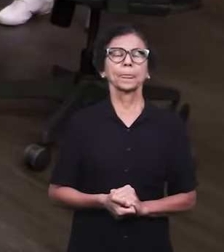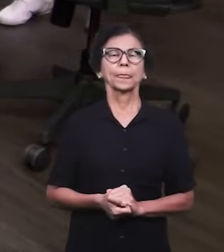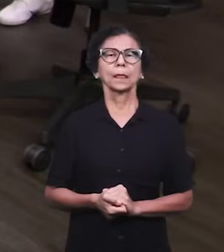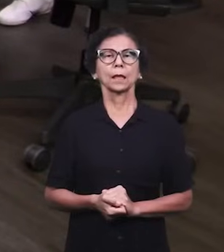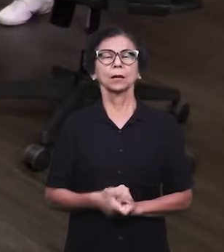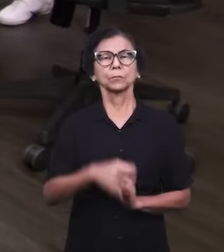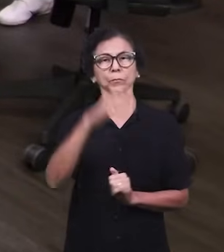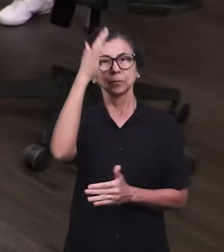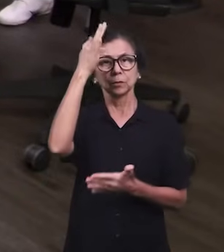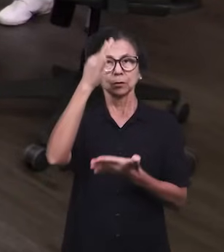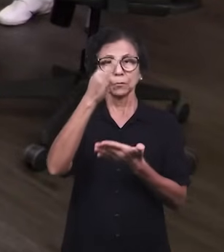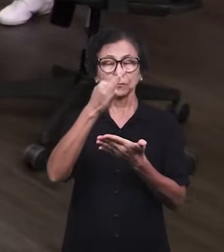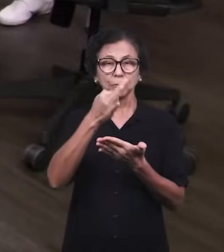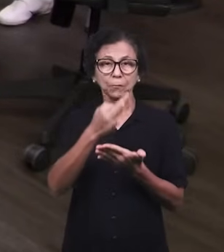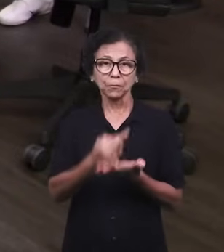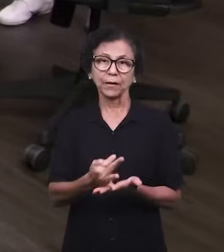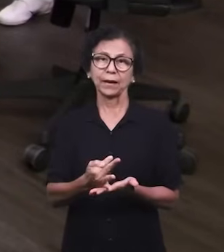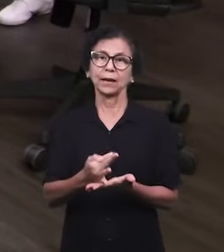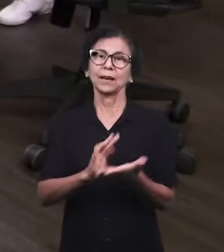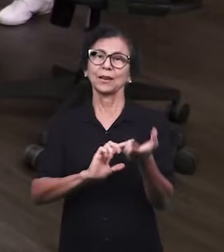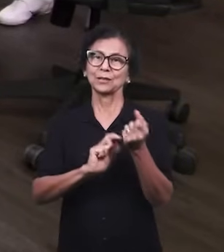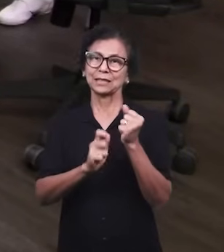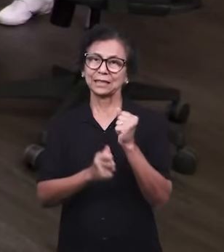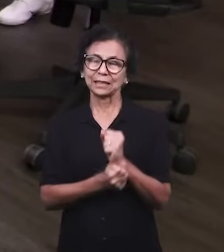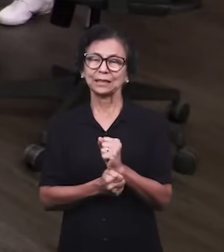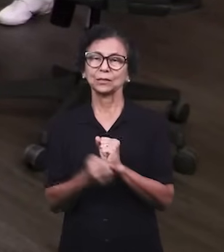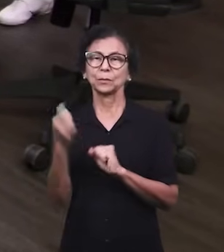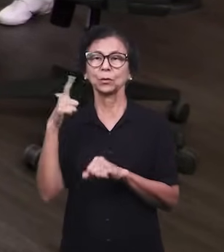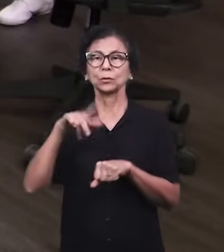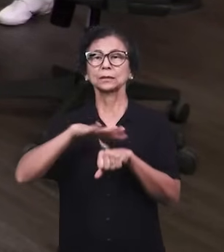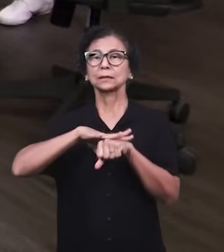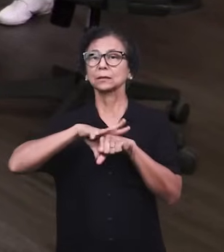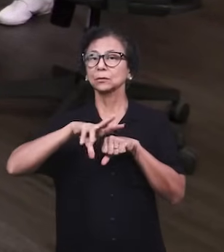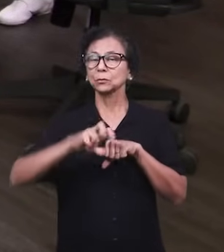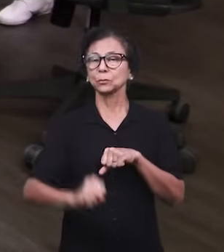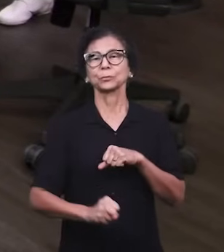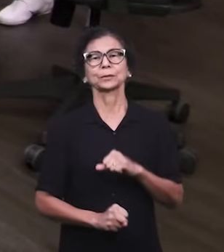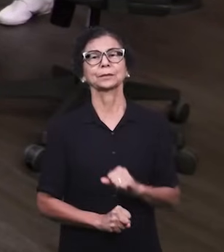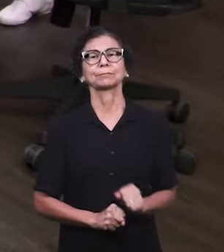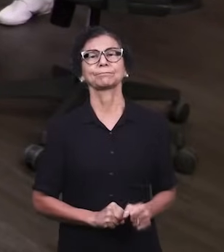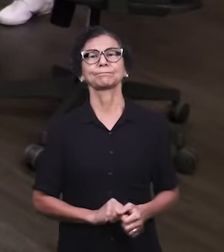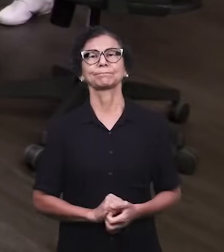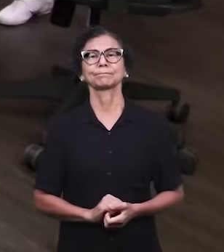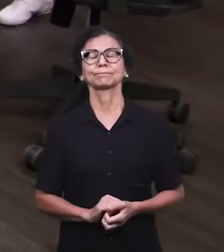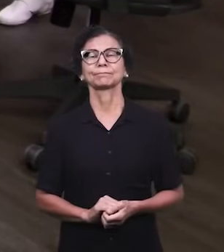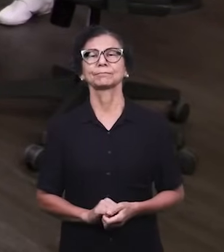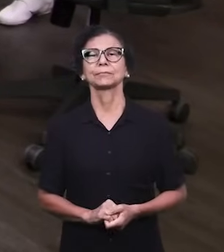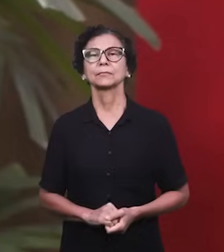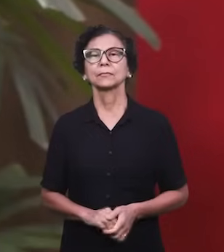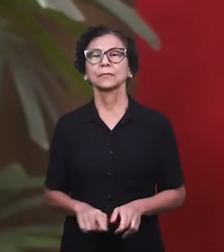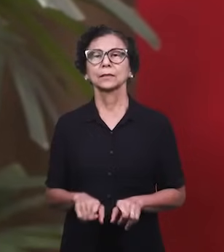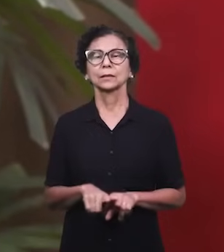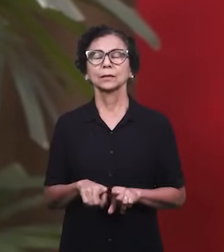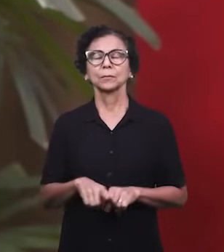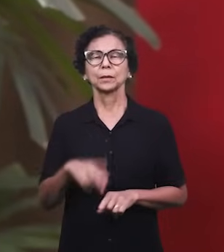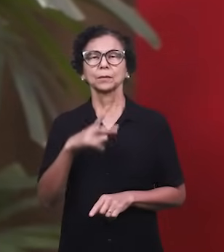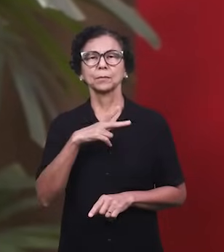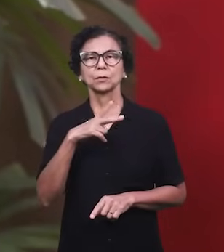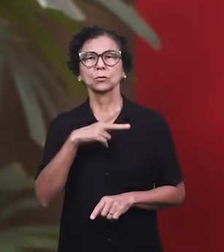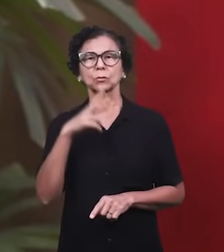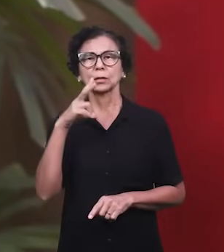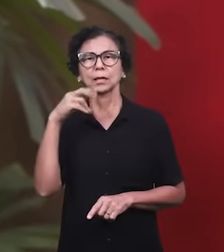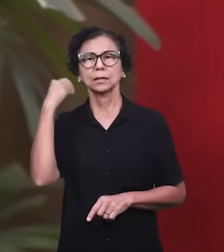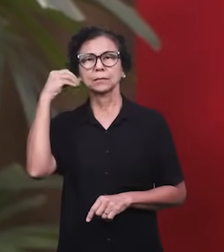é exatamente não duvidar, colocar diante do Senhor e não ter dúvida. Eu me lembro de uma experiência que eu tive de